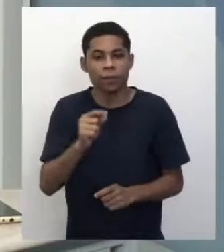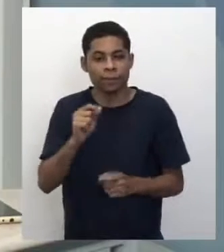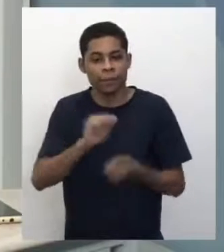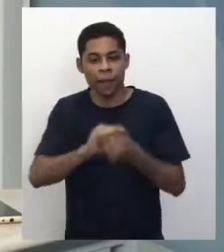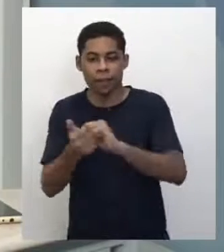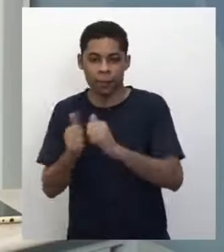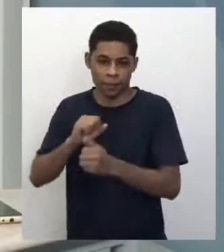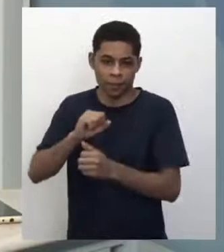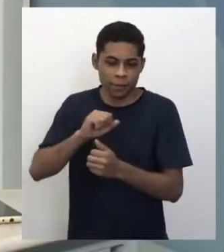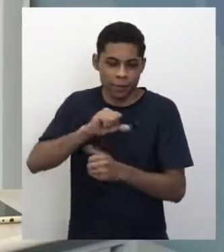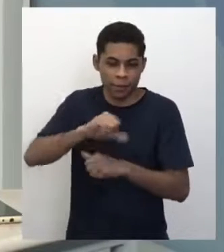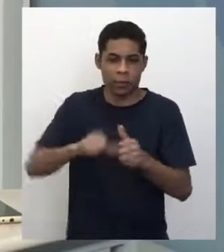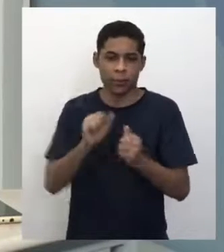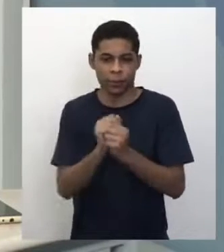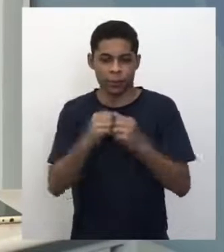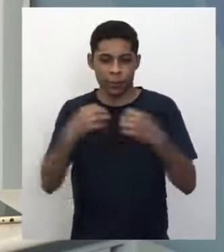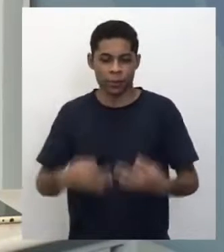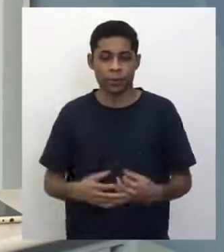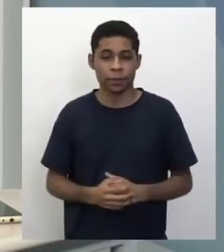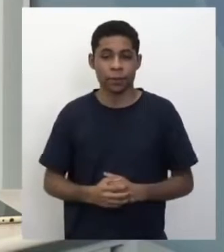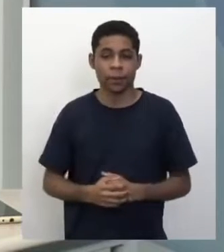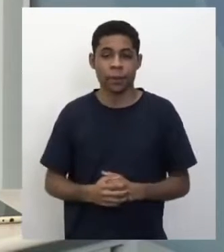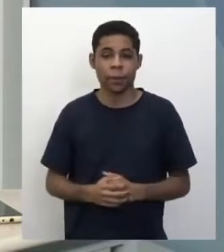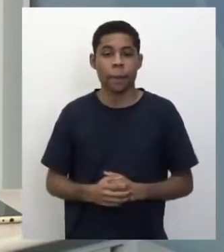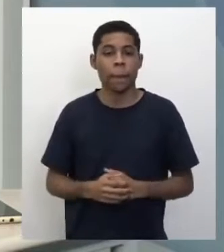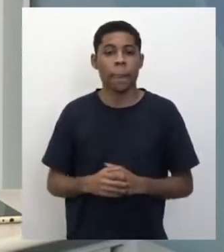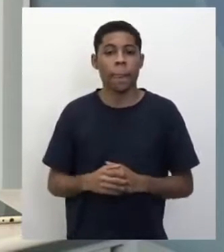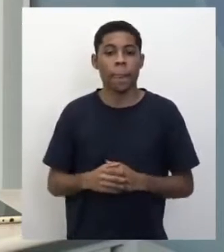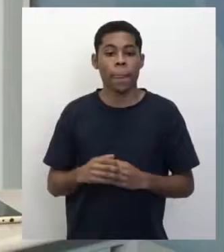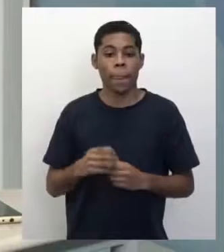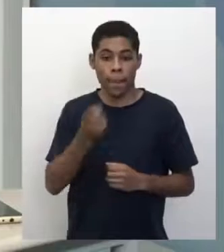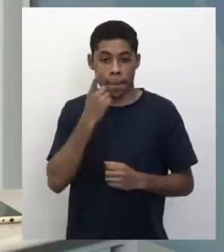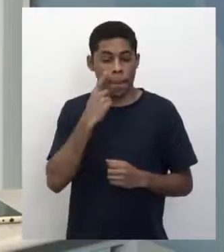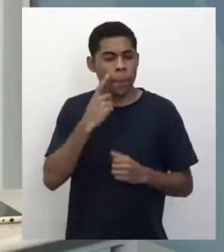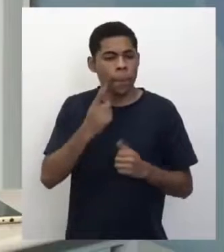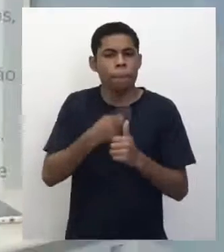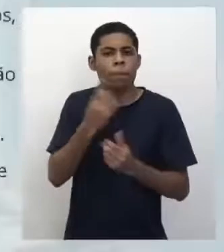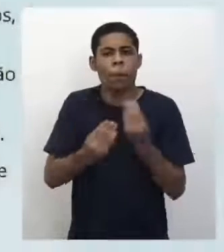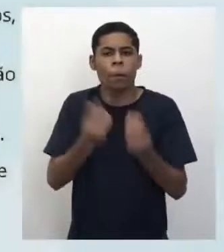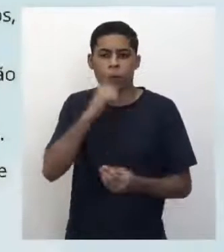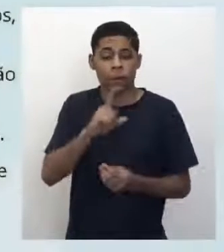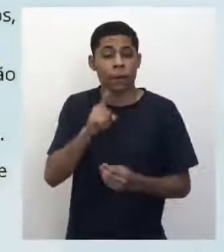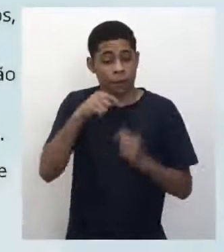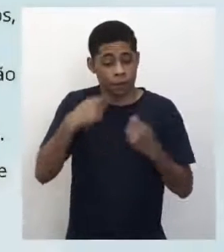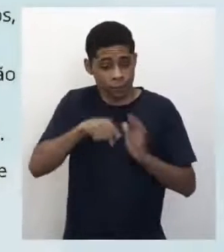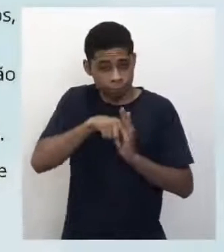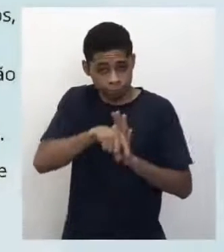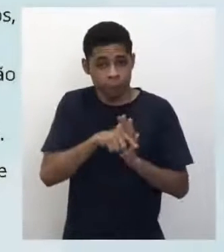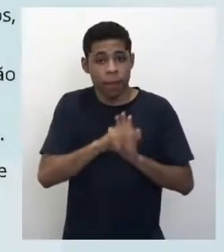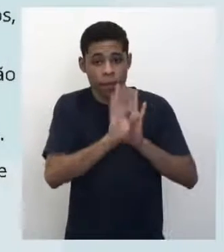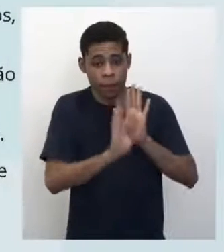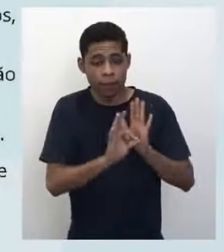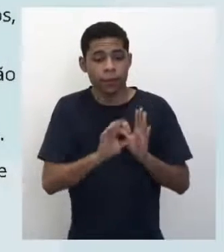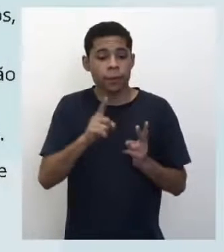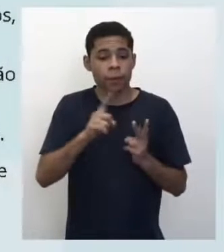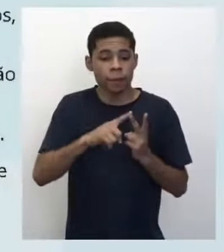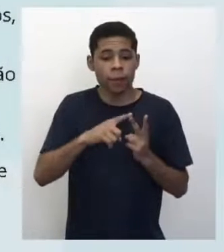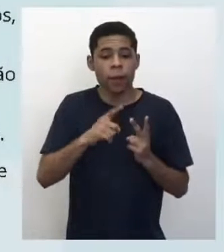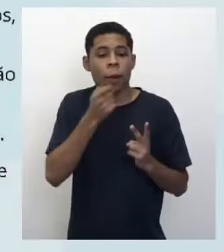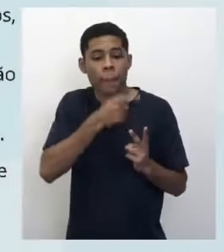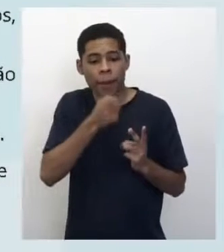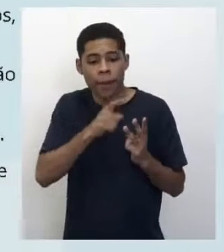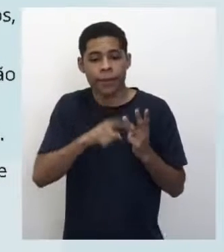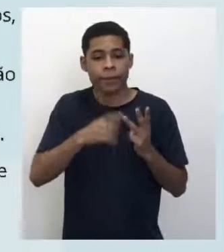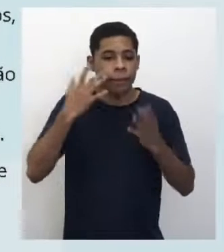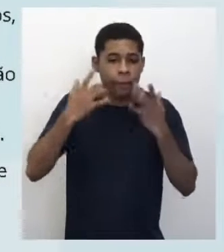gente consegue fazer um processo de criação e produção artística? Primeira coisa, pesquisar um texto, vamos escolher se é comédia, drama, tragicomédia,